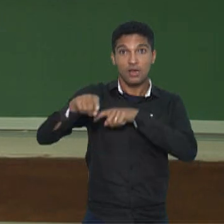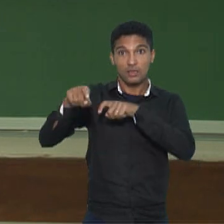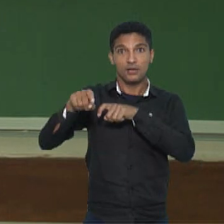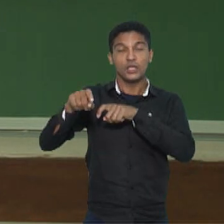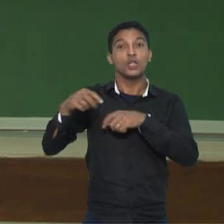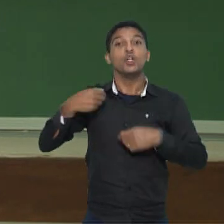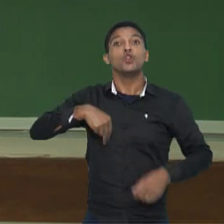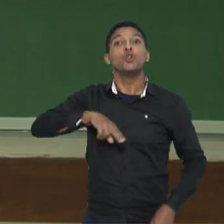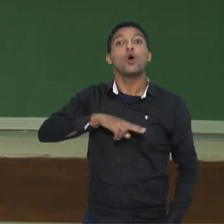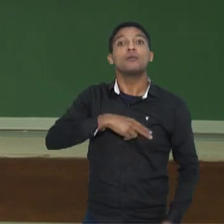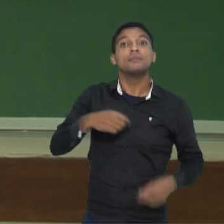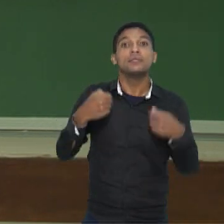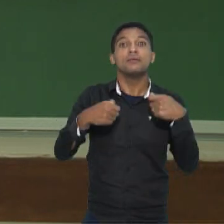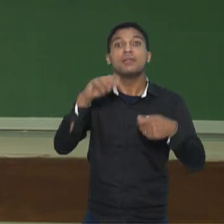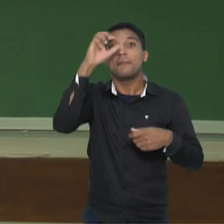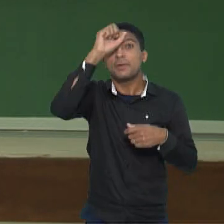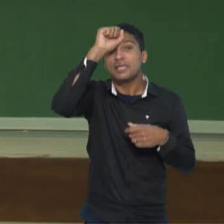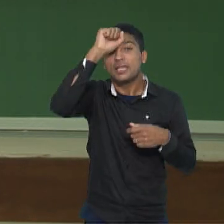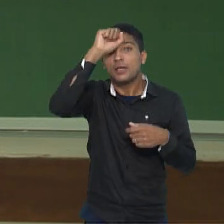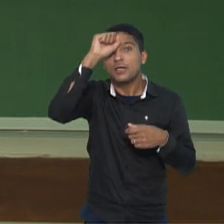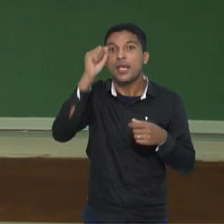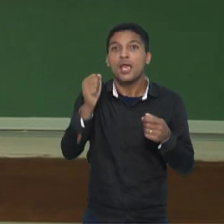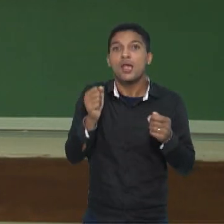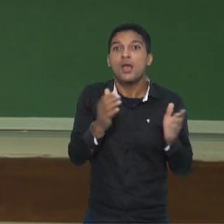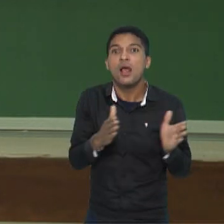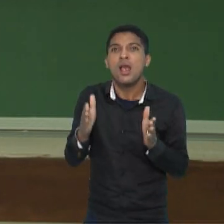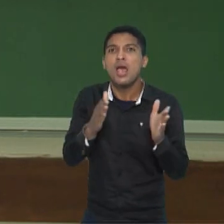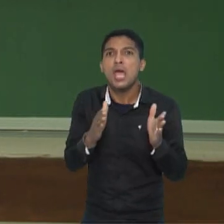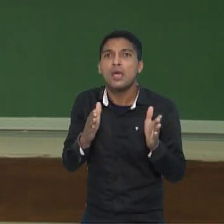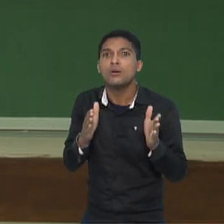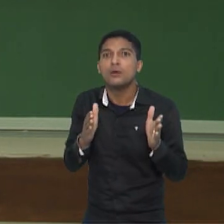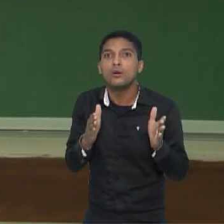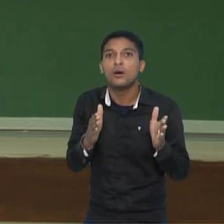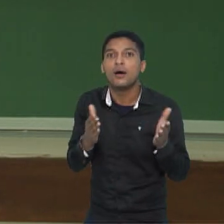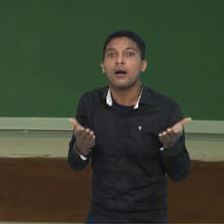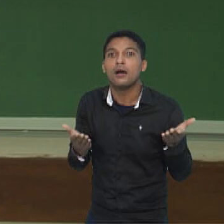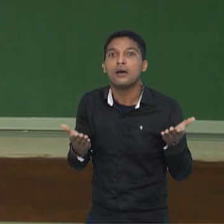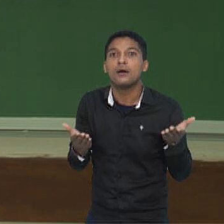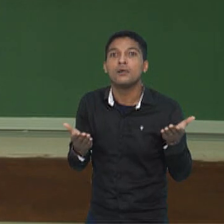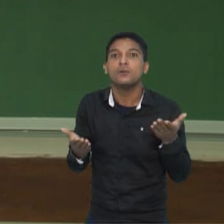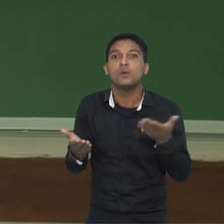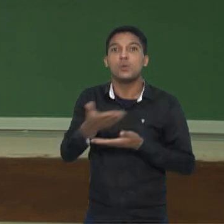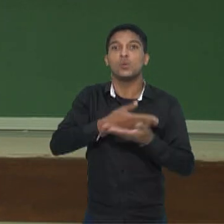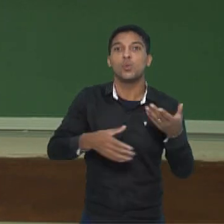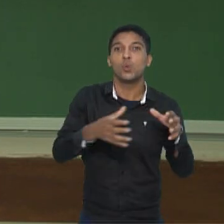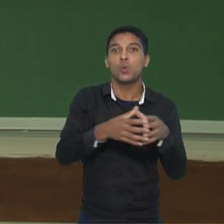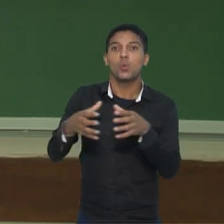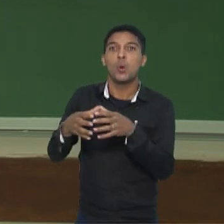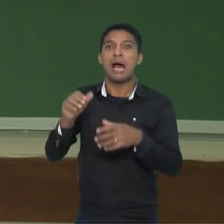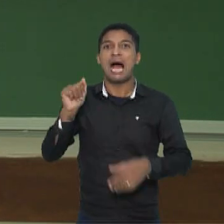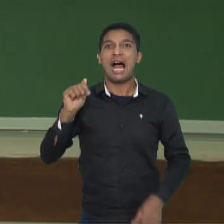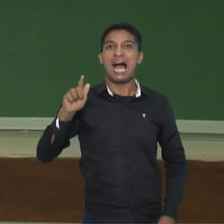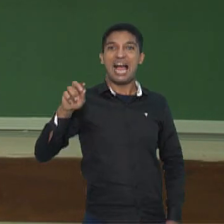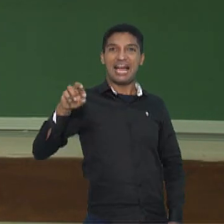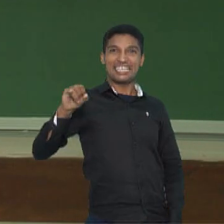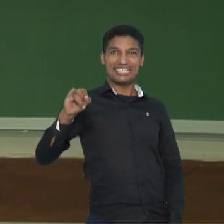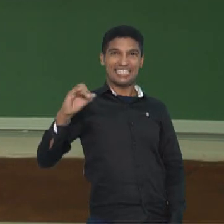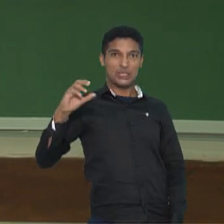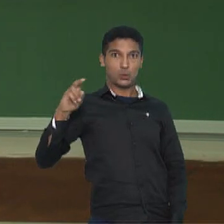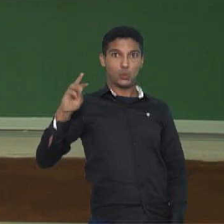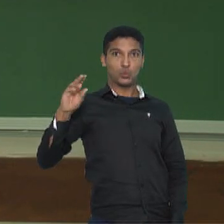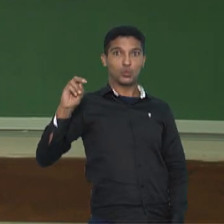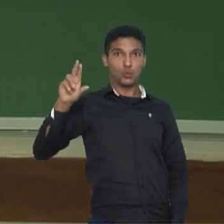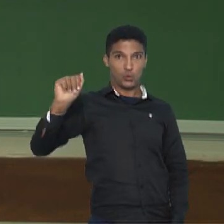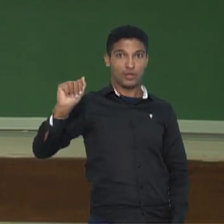em grupos. Antes disso, como é que era? Vagávamos, nômades por este